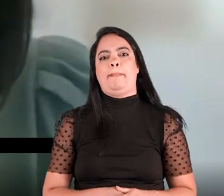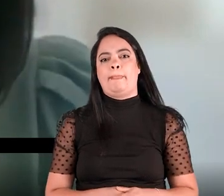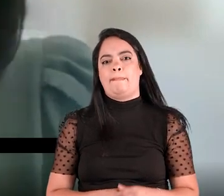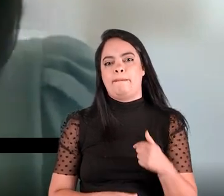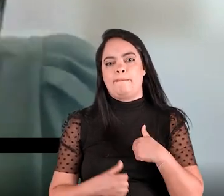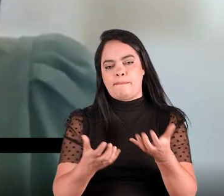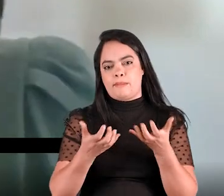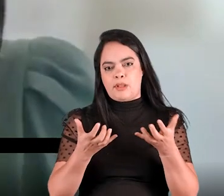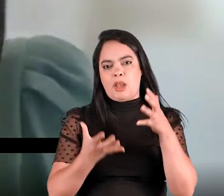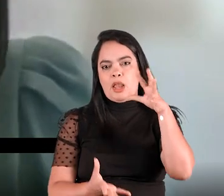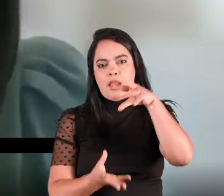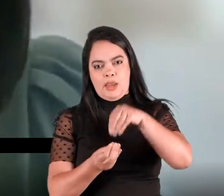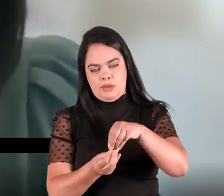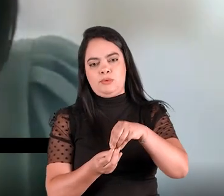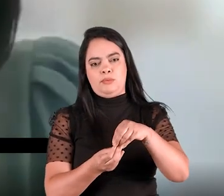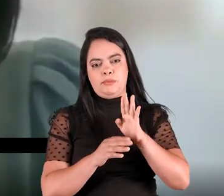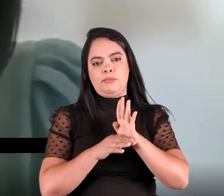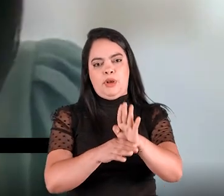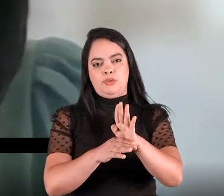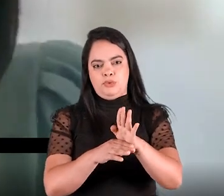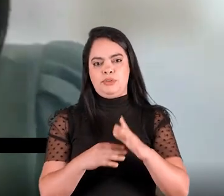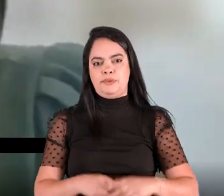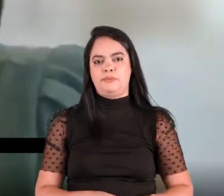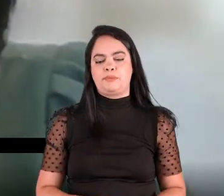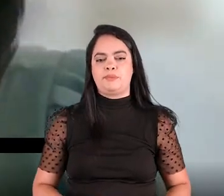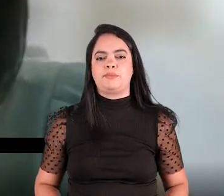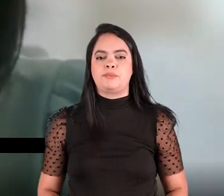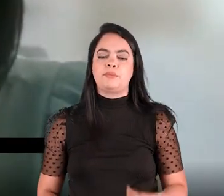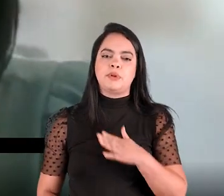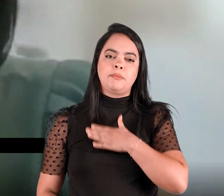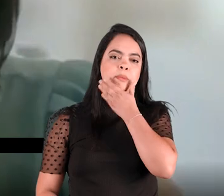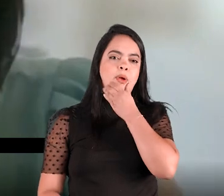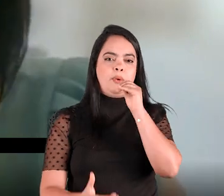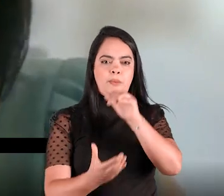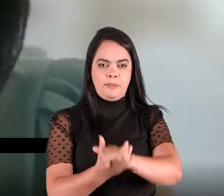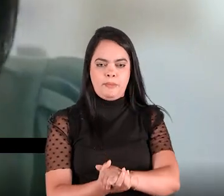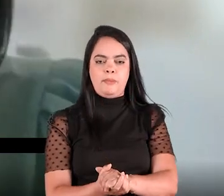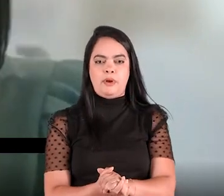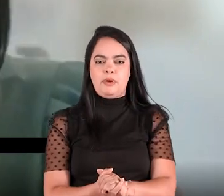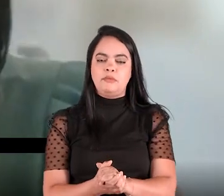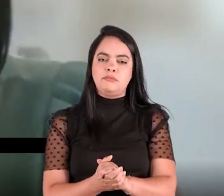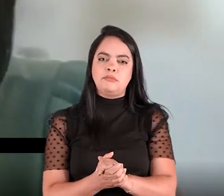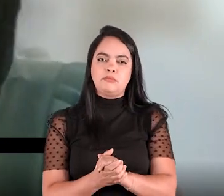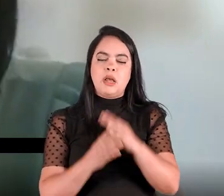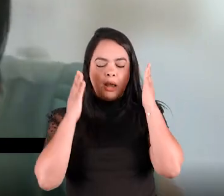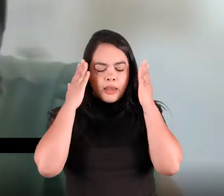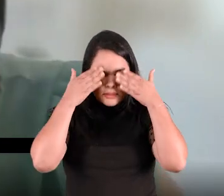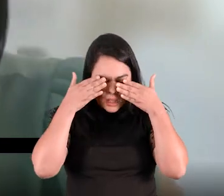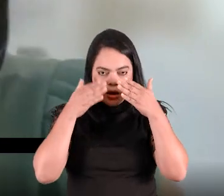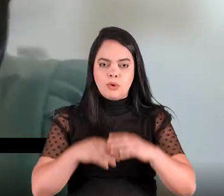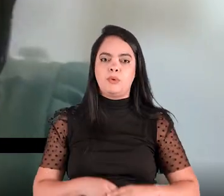para fins de poder ajudar em algum momento. Meu esposo, ele é cego,